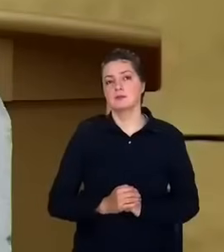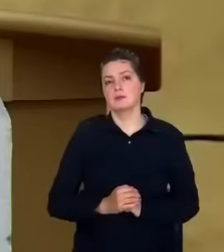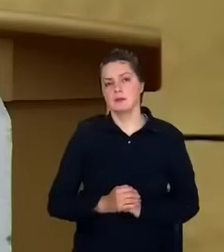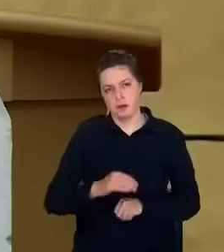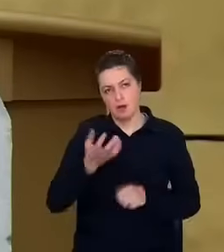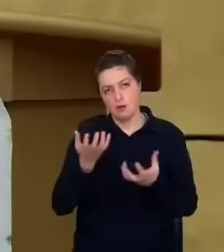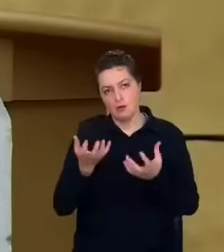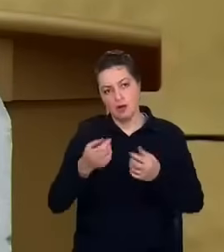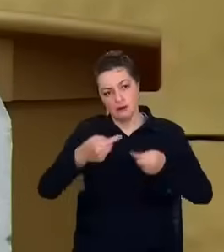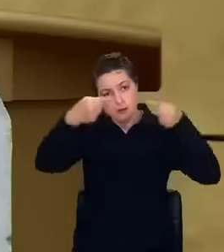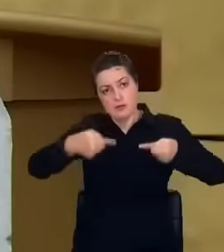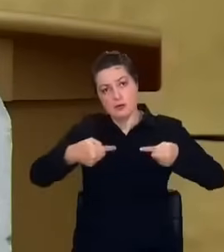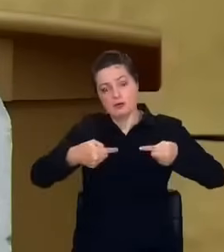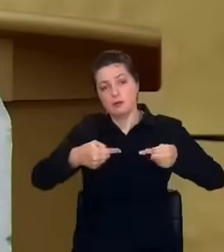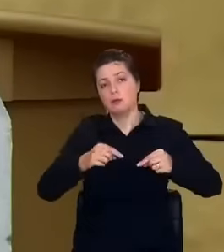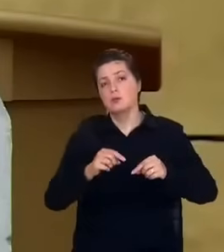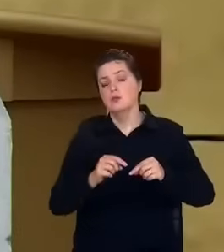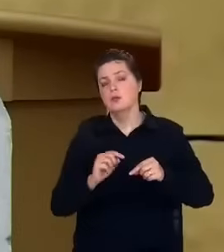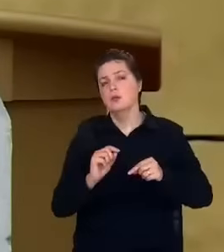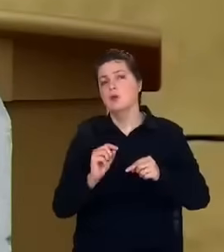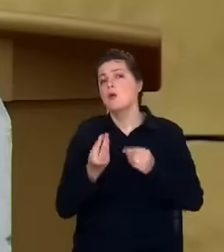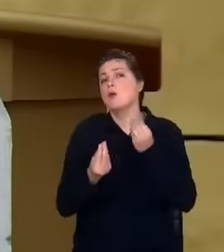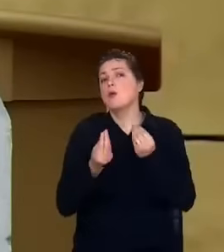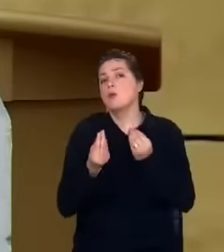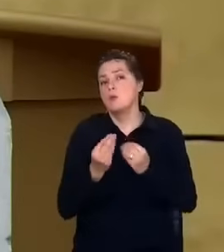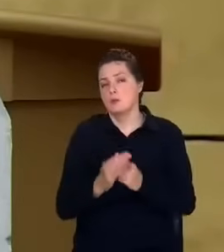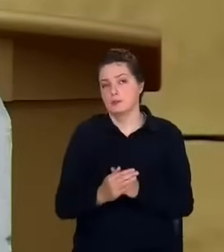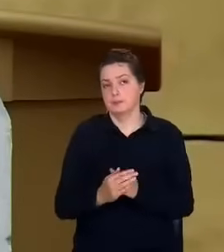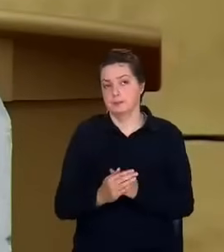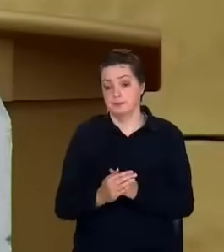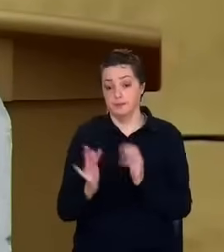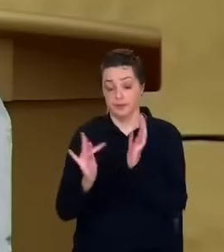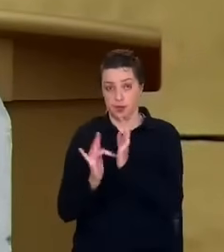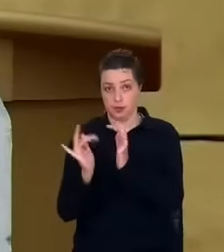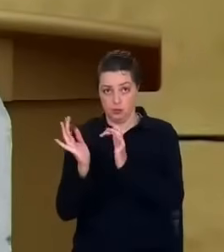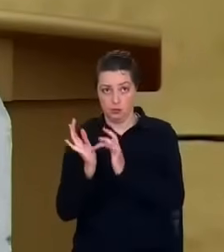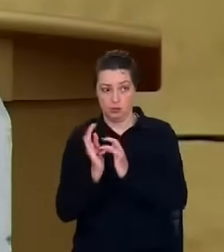Fazer um desafio da seguinte forma. Jesus disse: